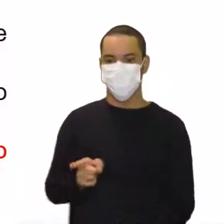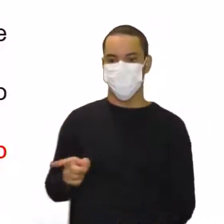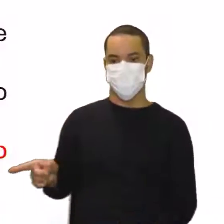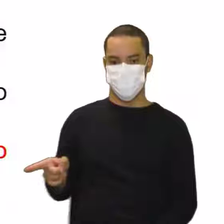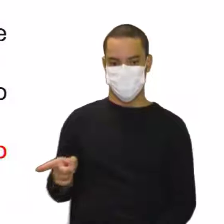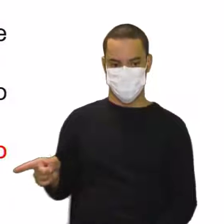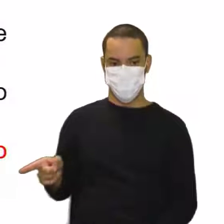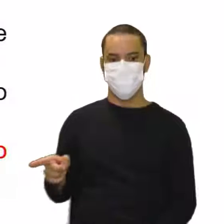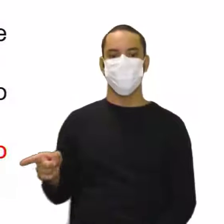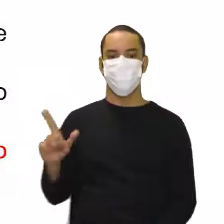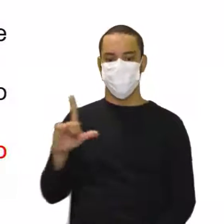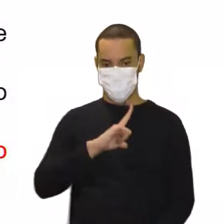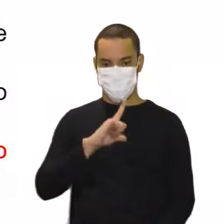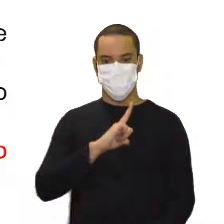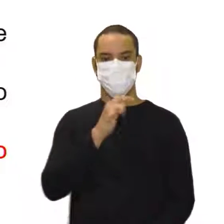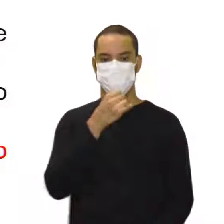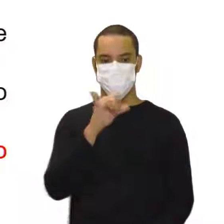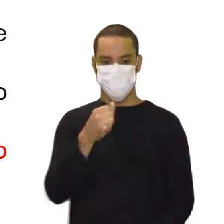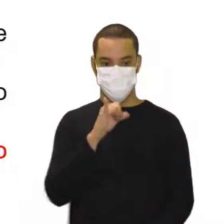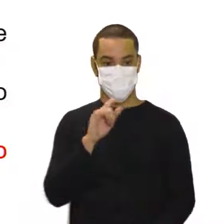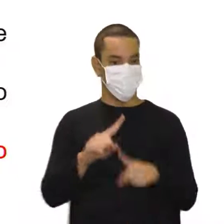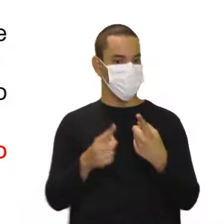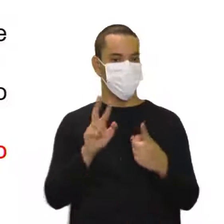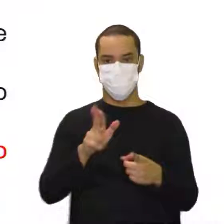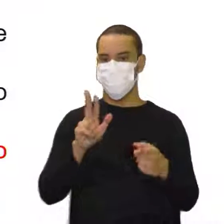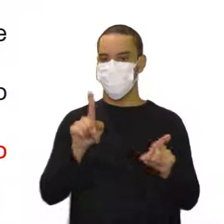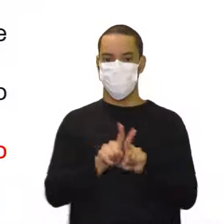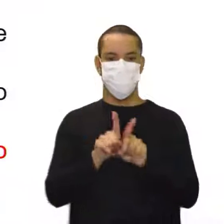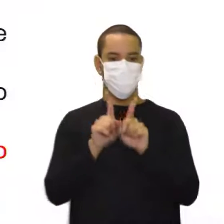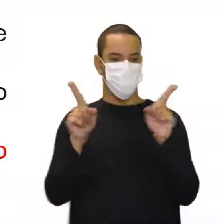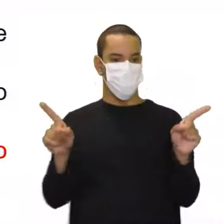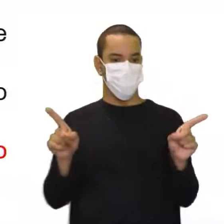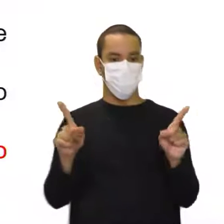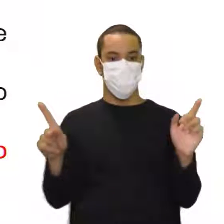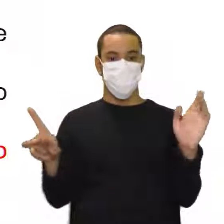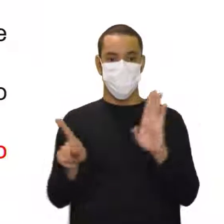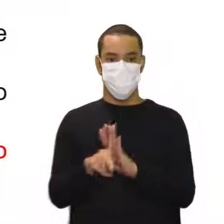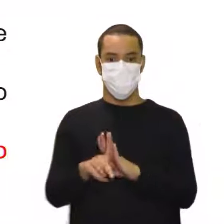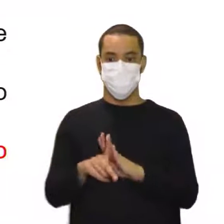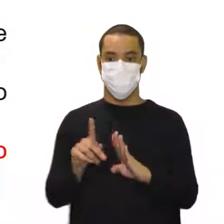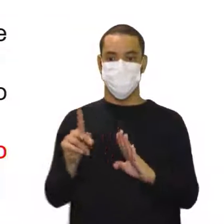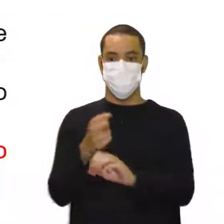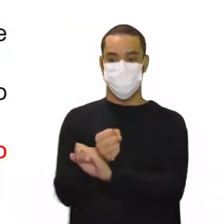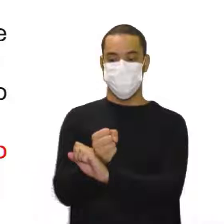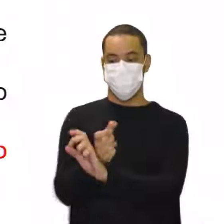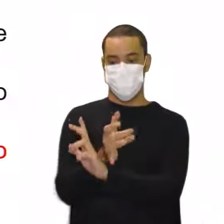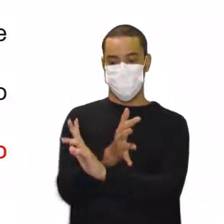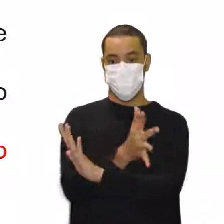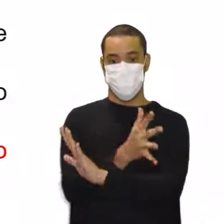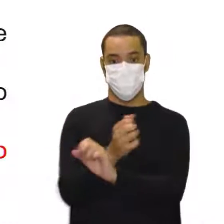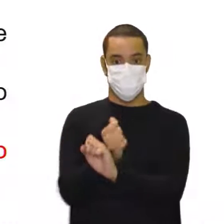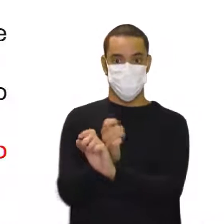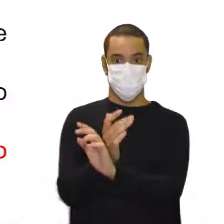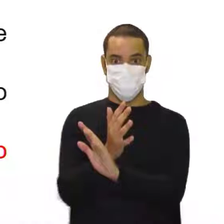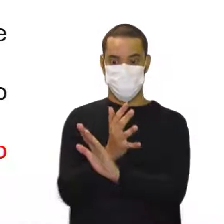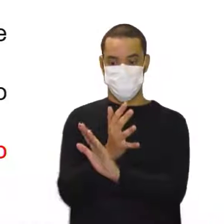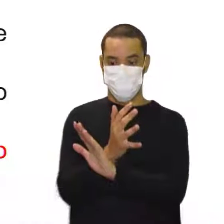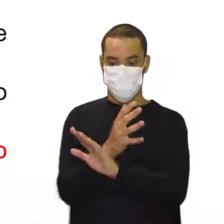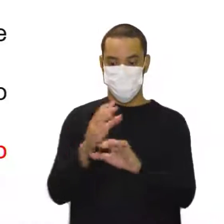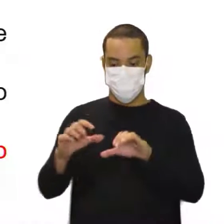corrente elétrica no anel, só, não é alternada, causando uma força de repulsão entre o anel e o